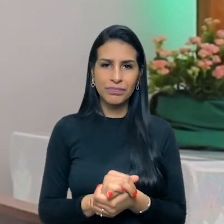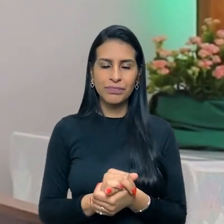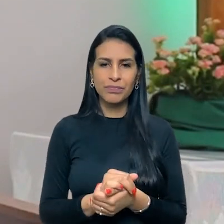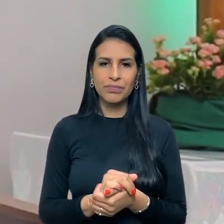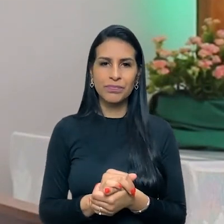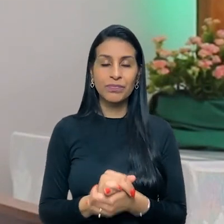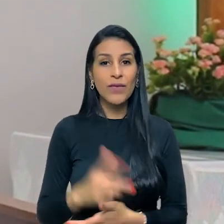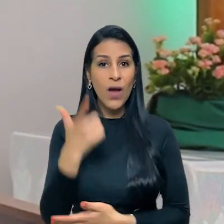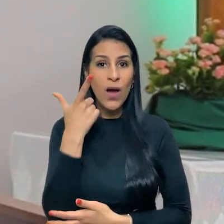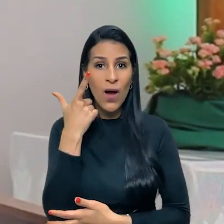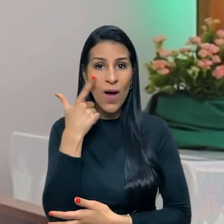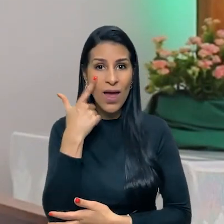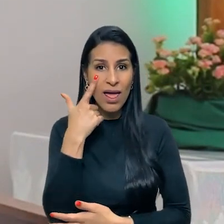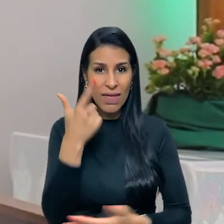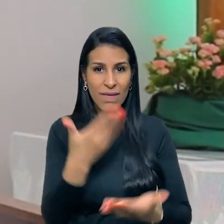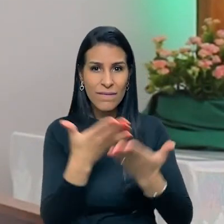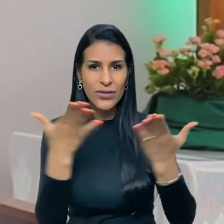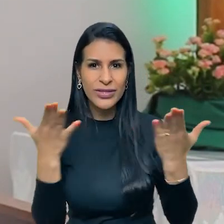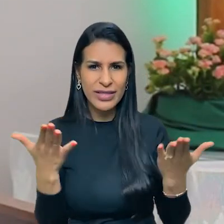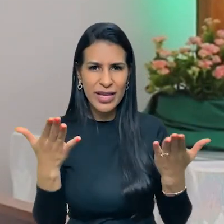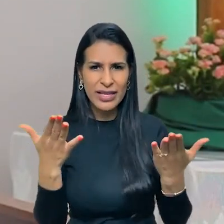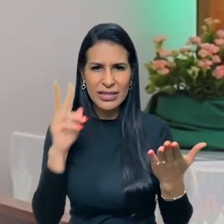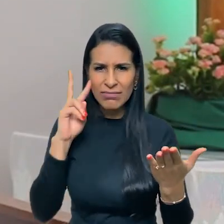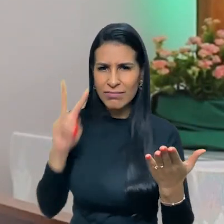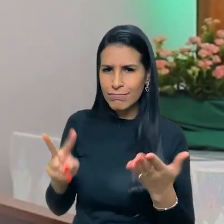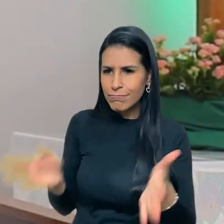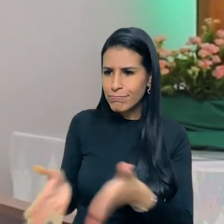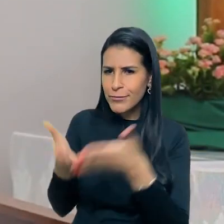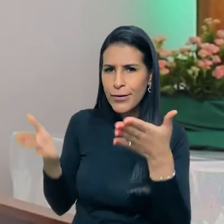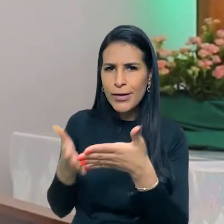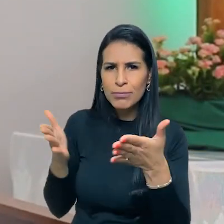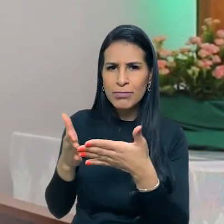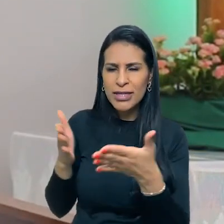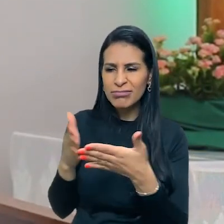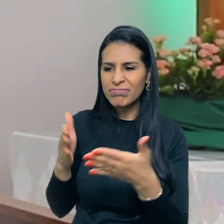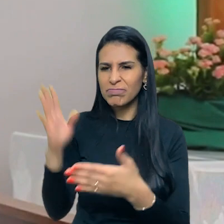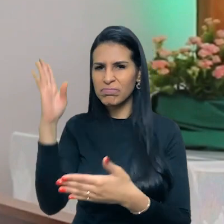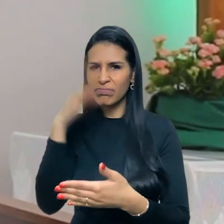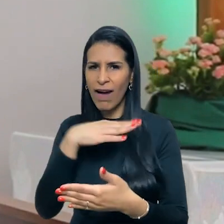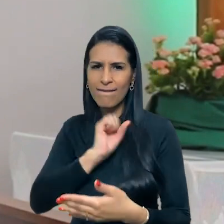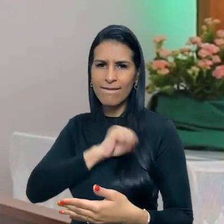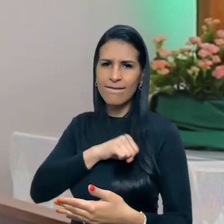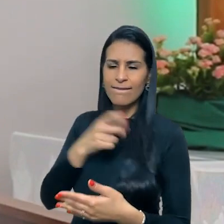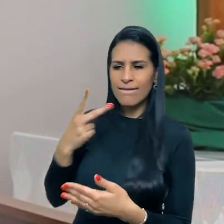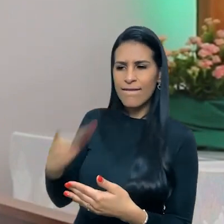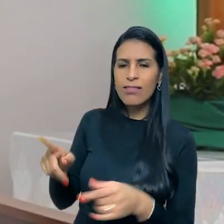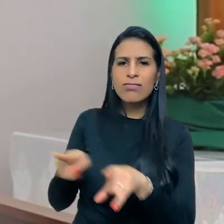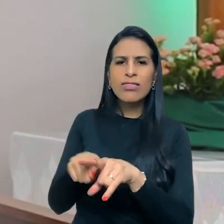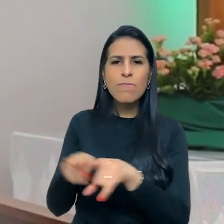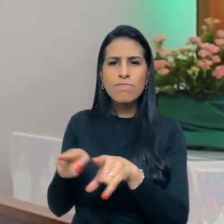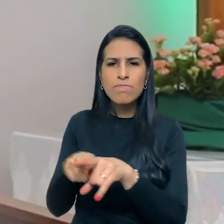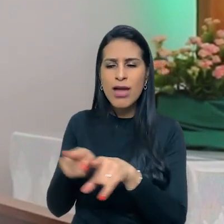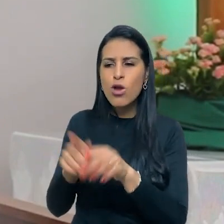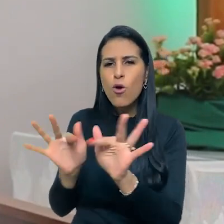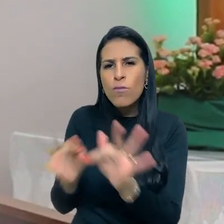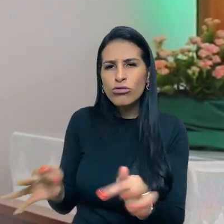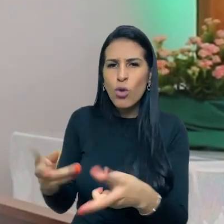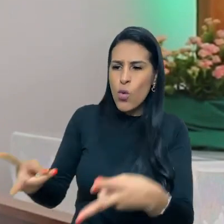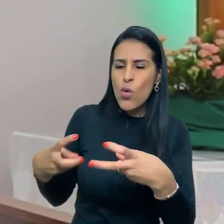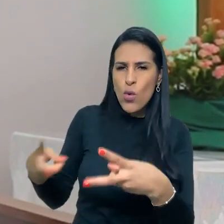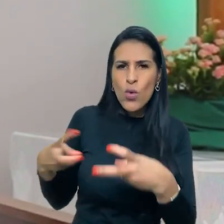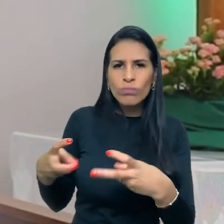assim: escutem vocês que maltratam os necessitados e exploram os humildes aqui neste